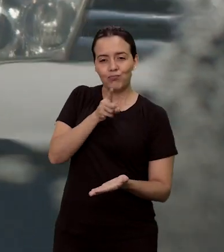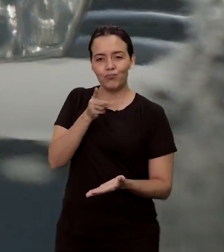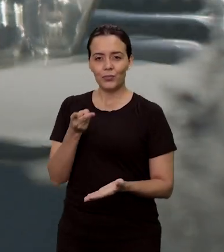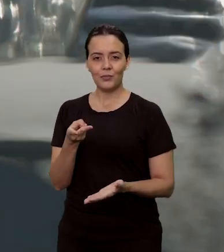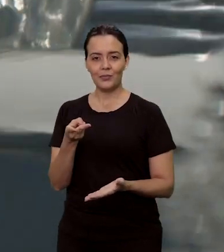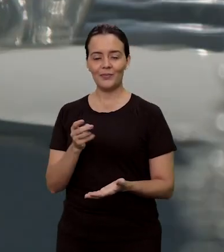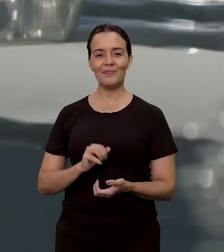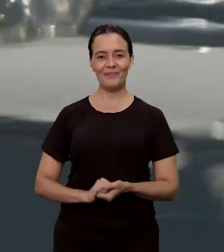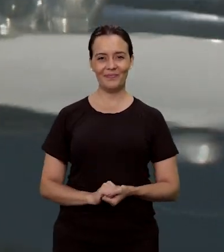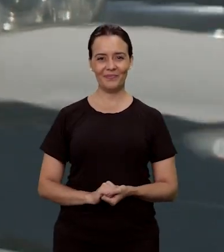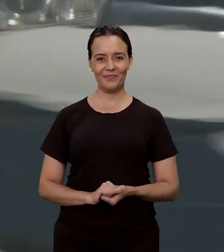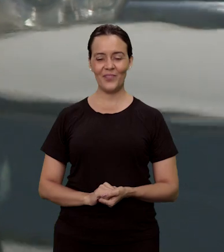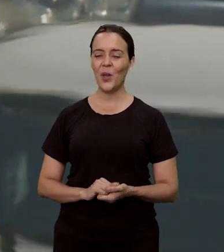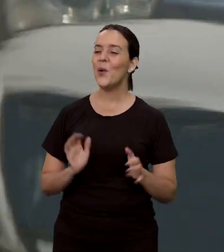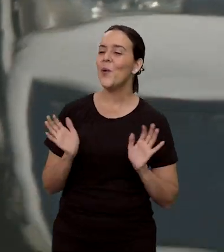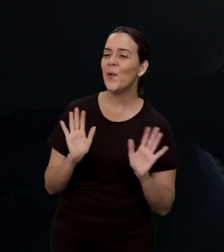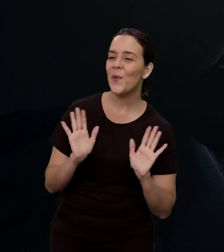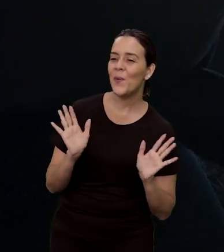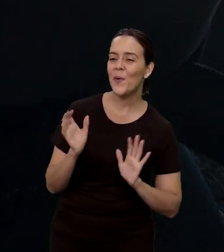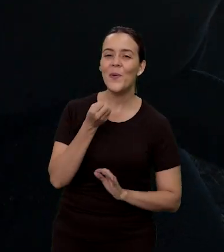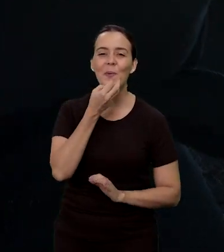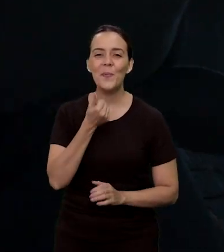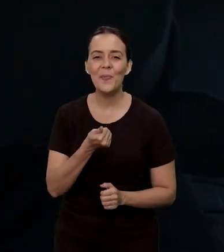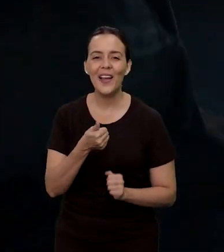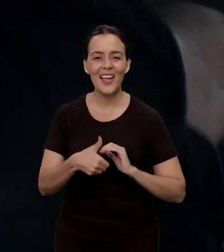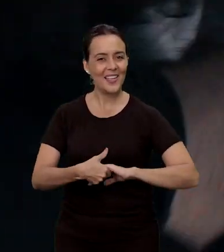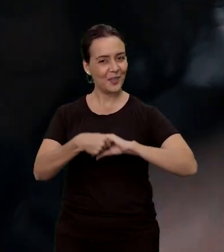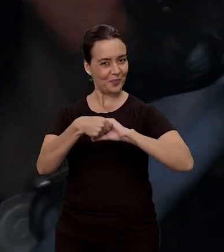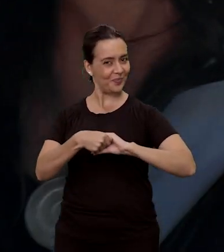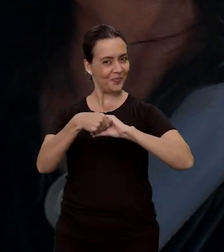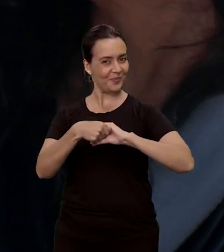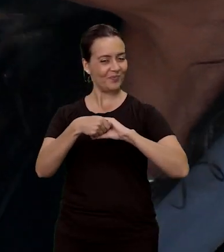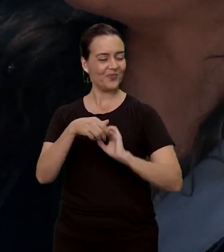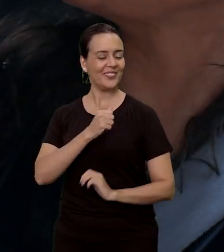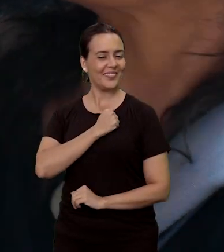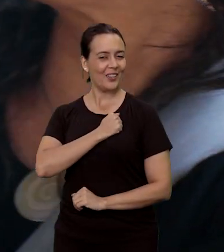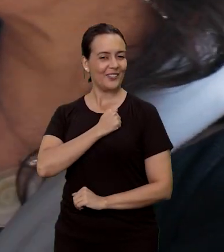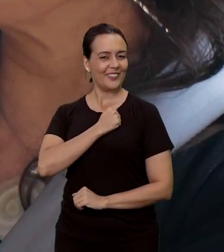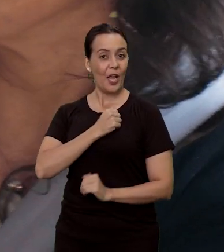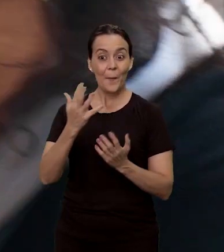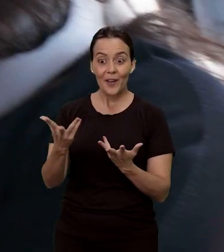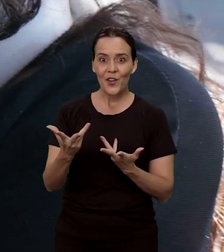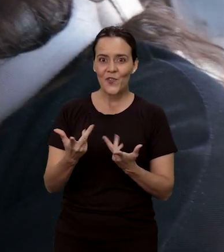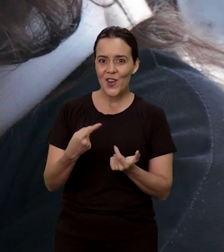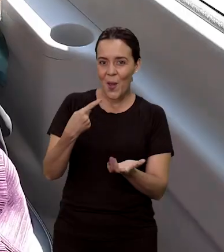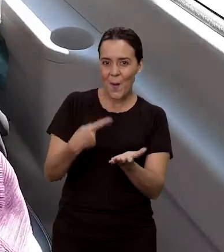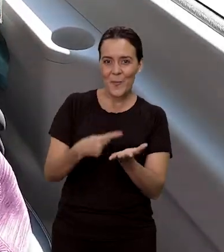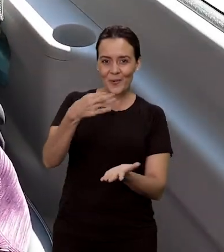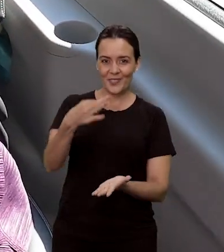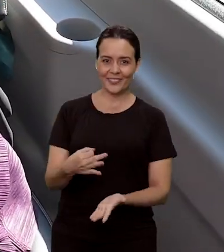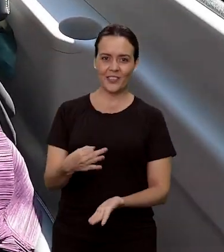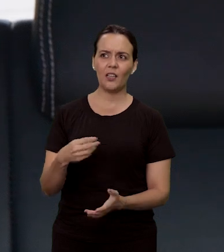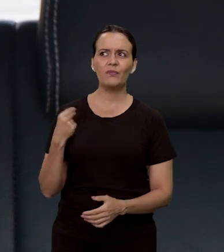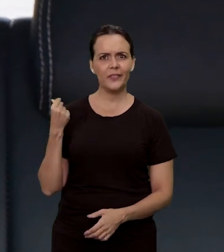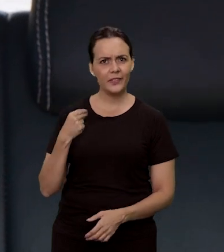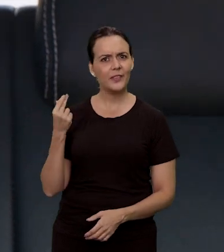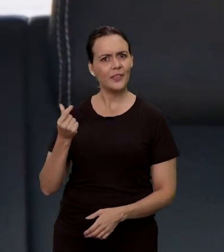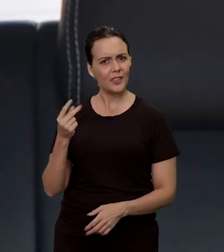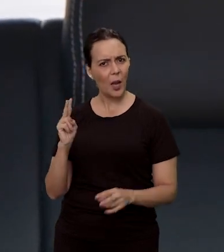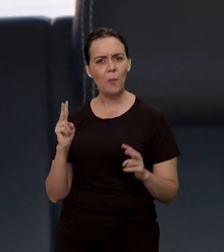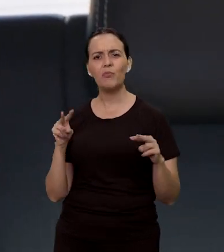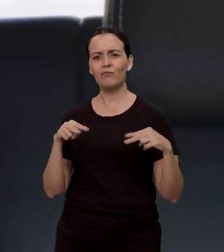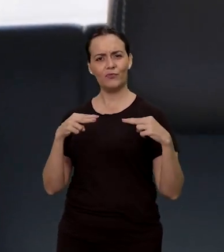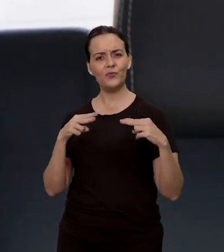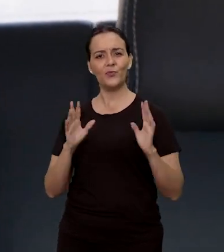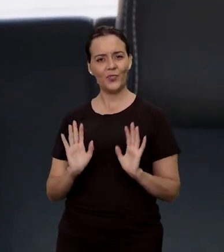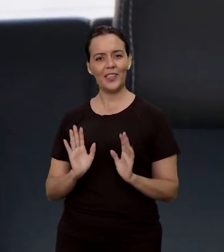Lala, querida! Querido! Oh, que saudade! Que maravilha, que deu certo! Quanto tempo! Sim. Coisa boa. Essa